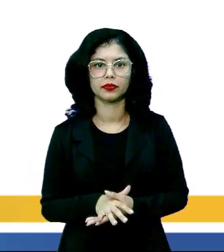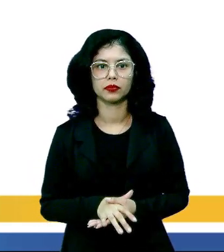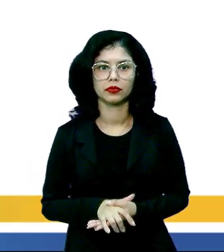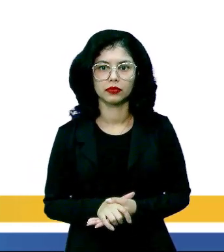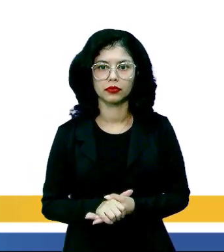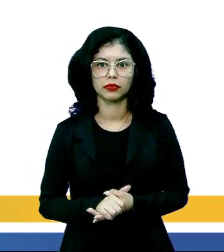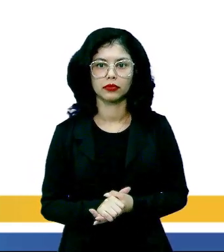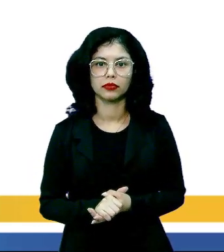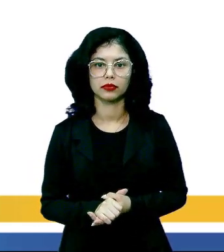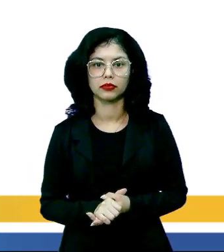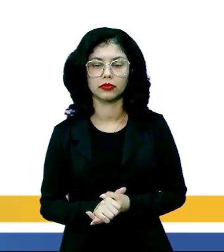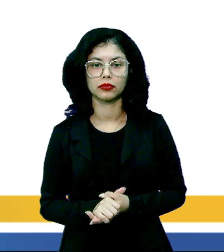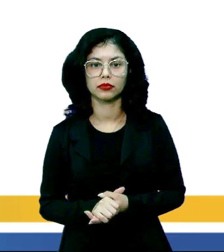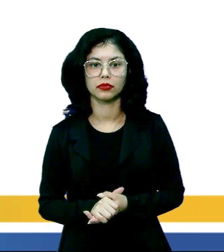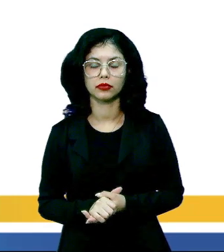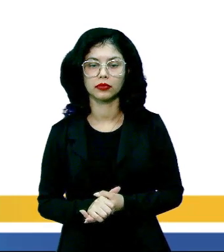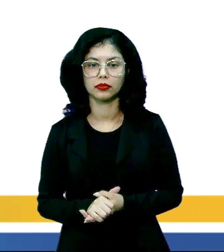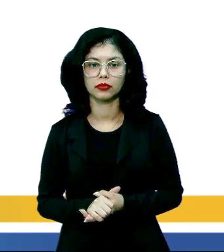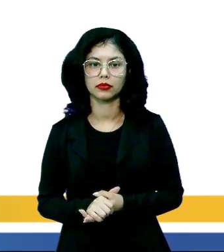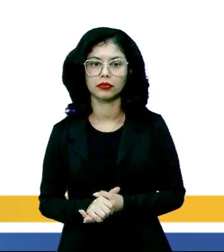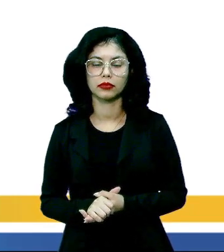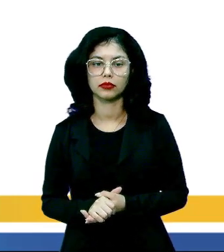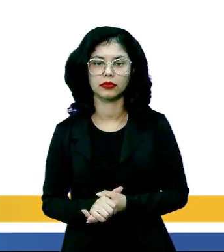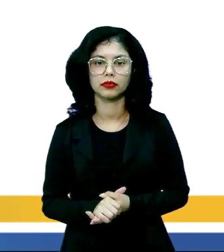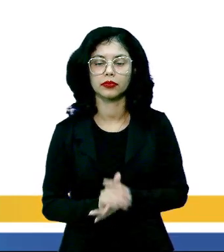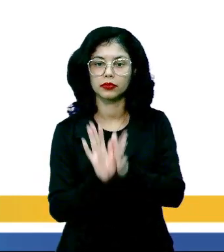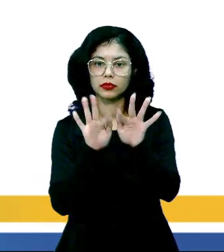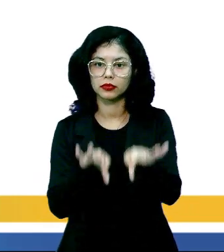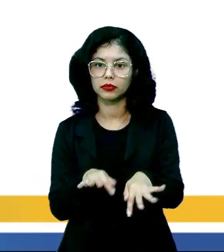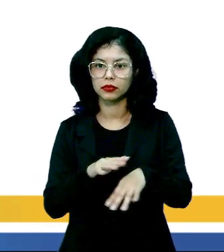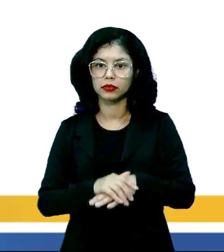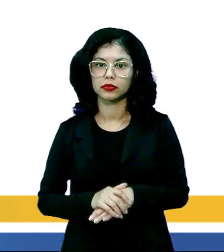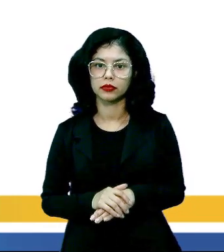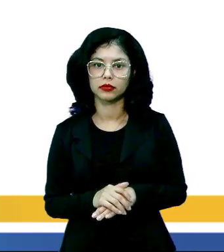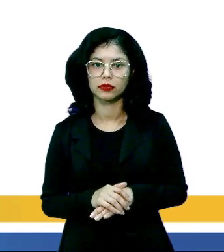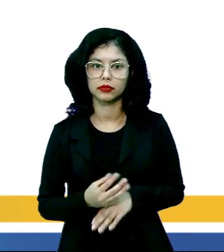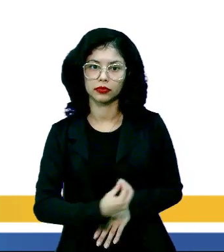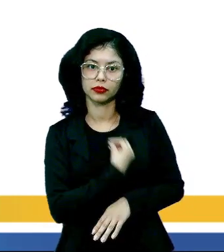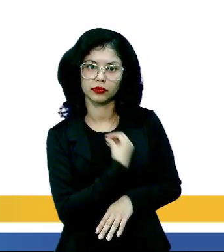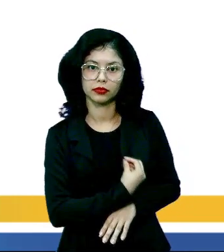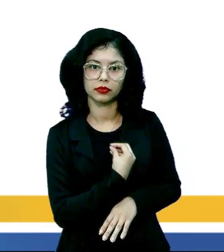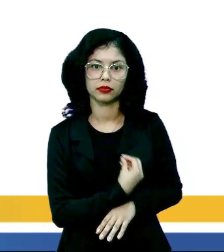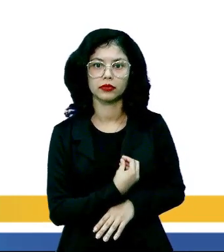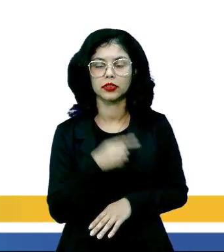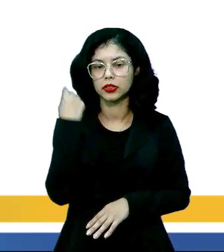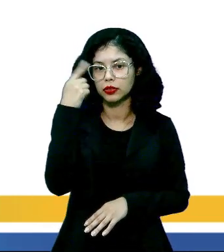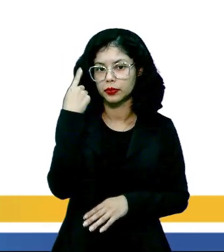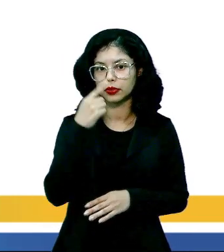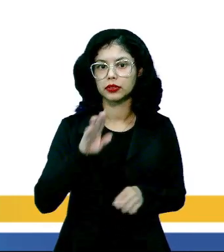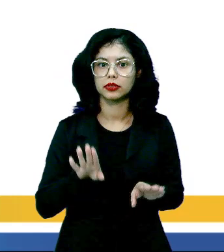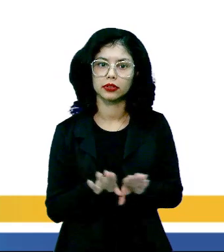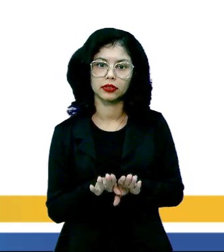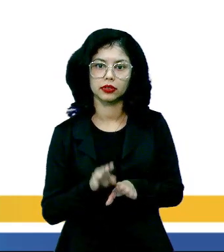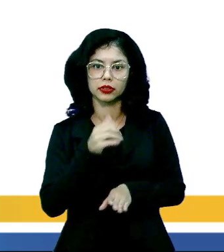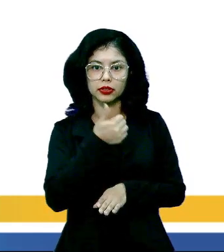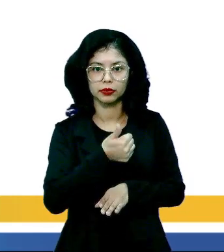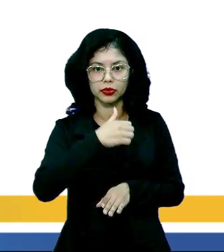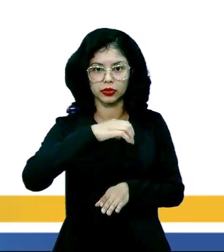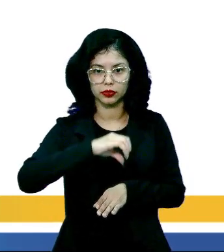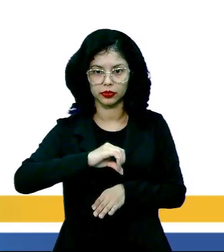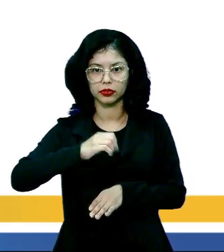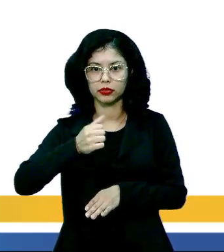então Observe lá dizendo no final aí dessa primeira parte viveu na Espanha em 1919 a